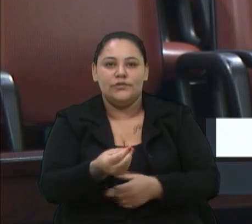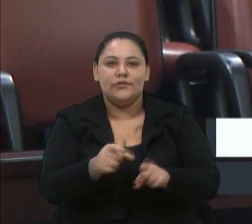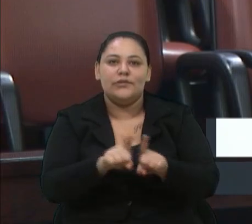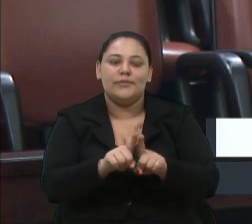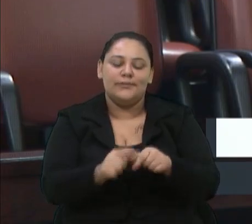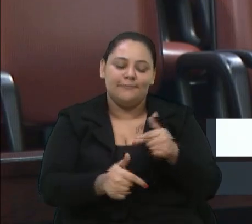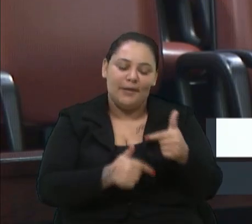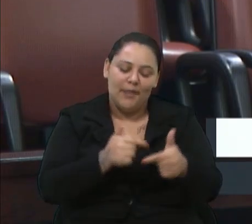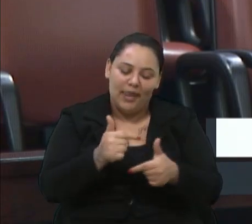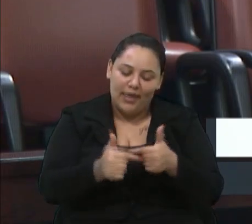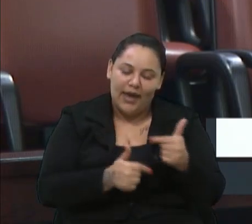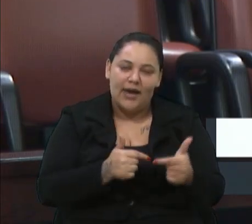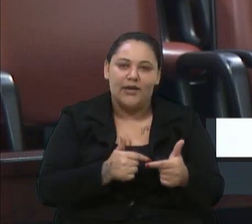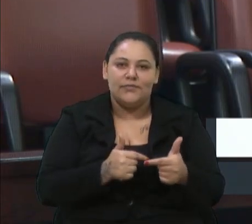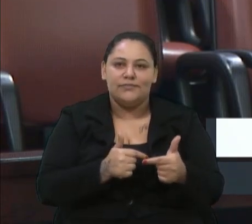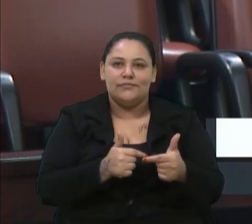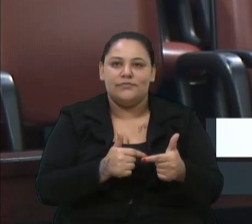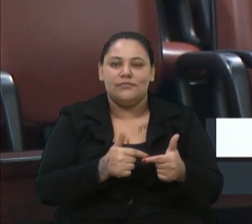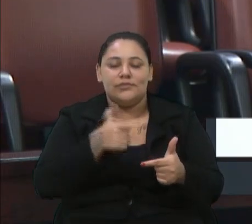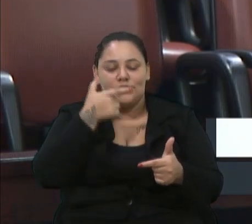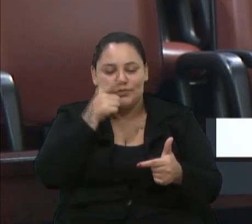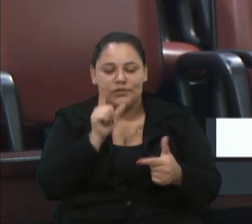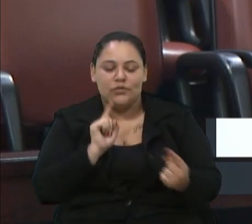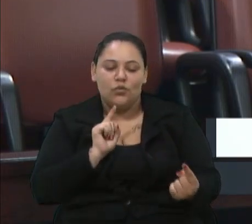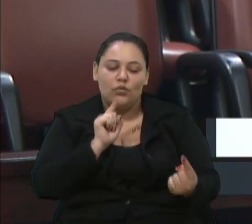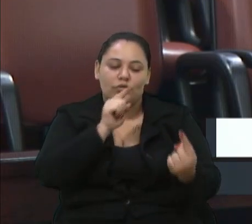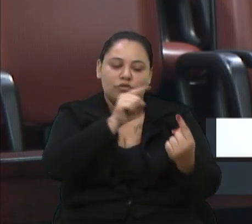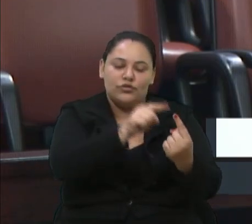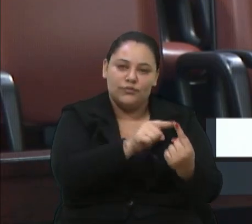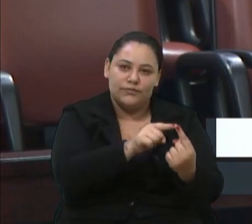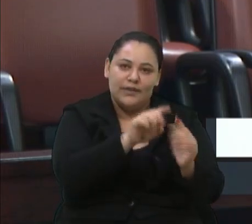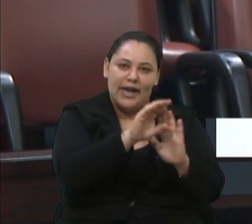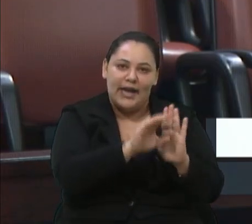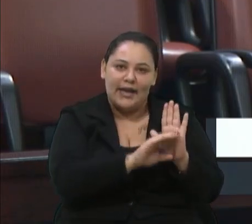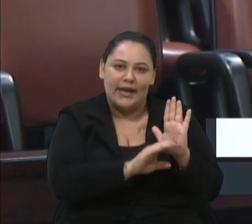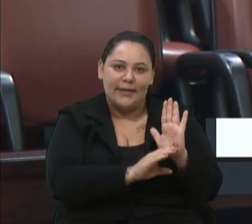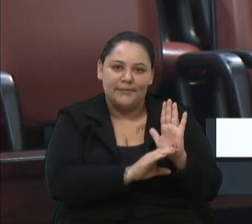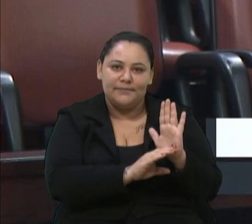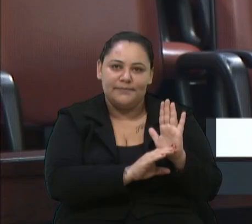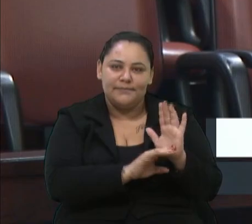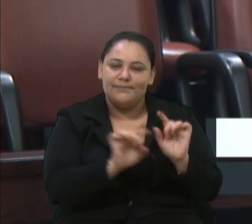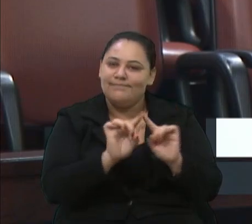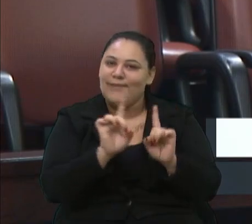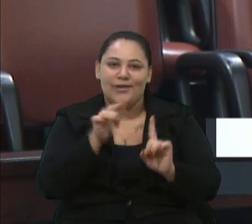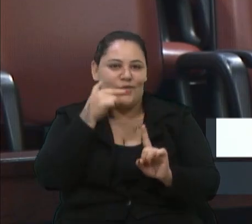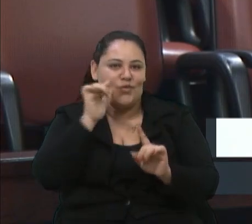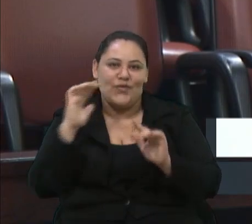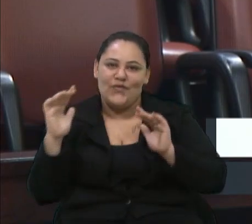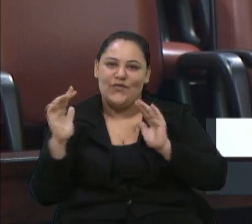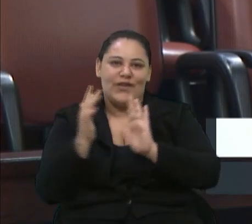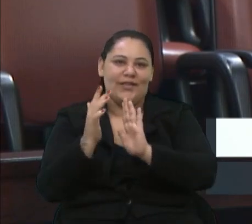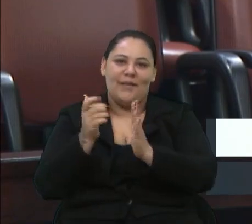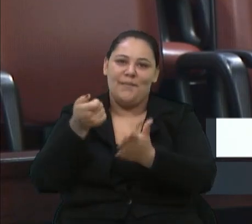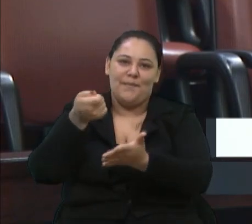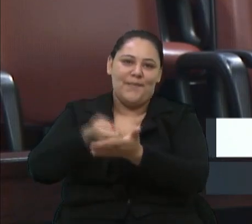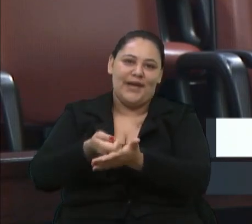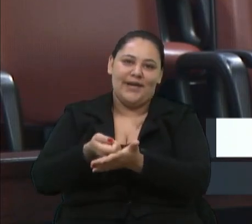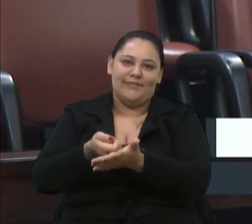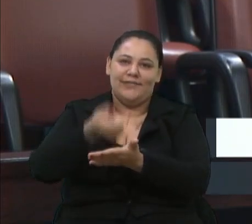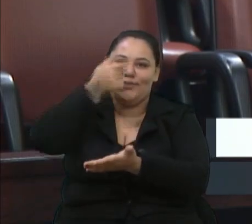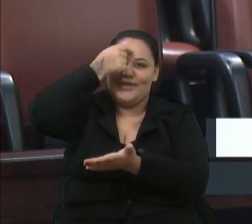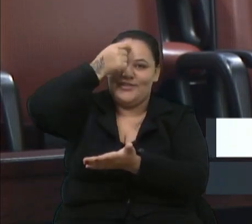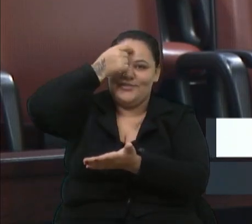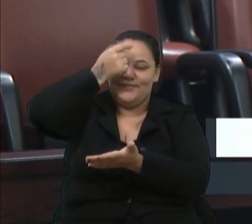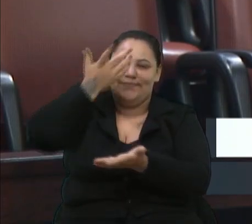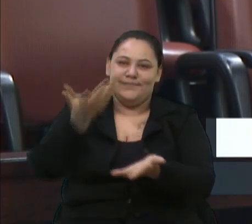trabalharam para conseguir chegar aonde chegaram, mas não conseguimos passar essa barreira aí do financeiro.